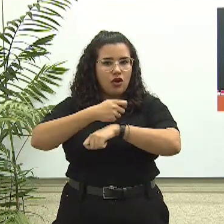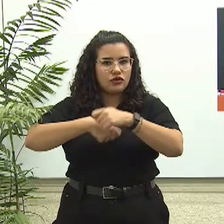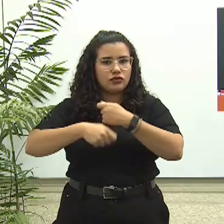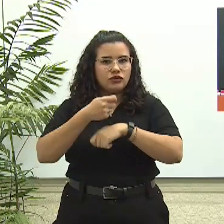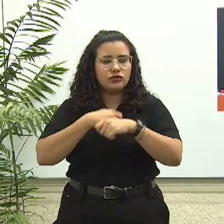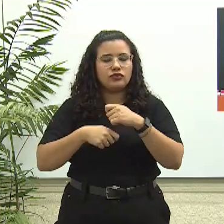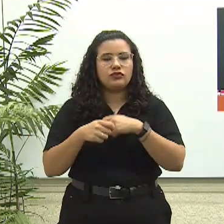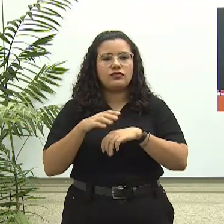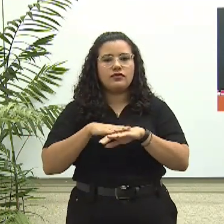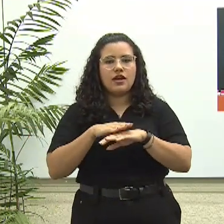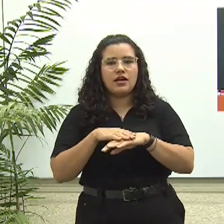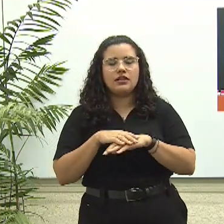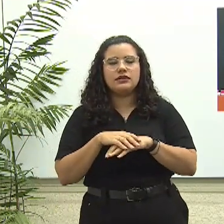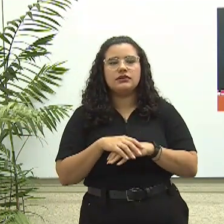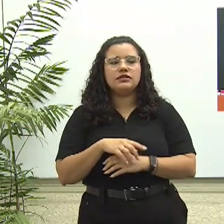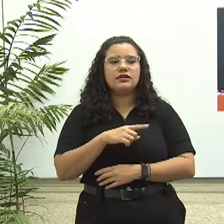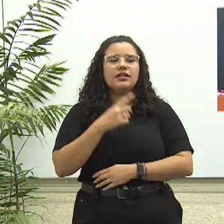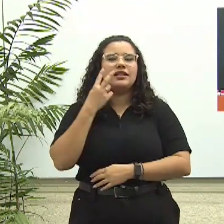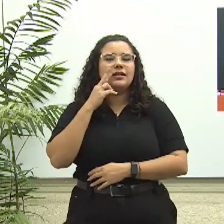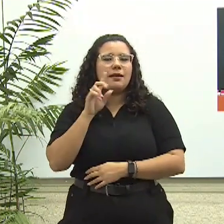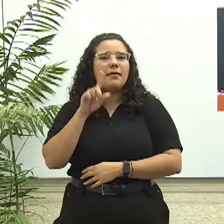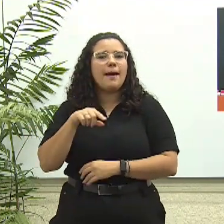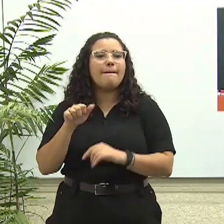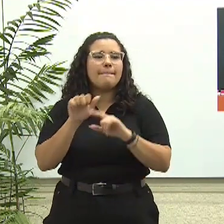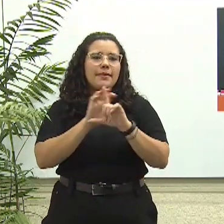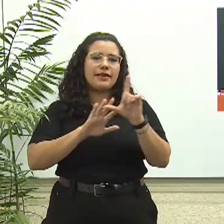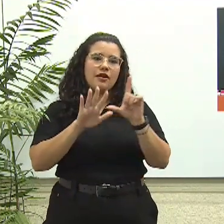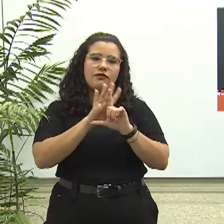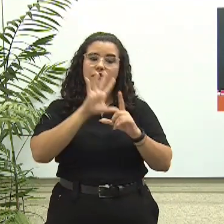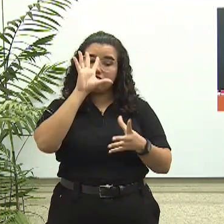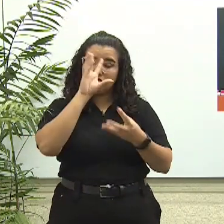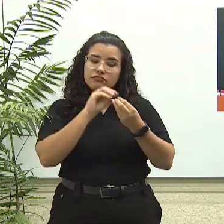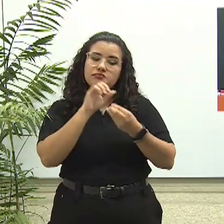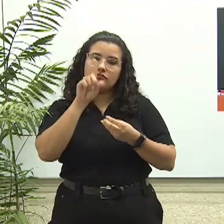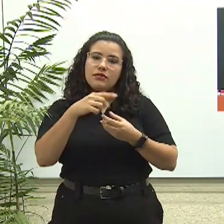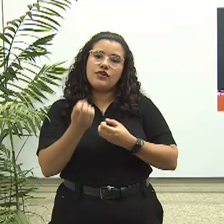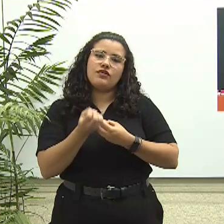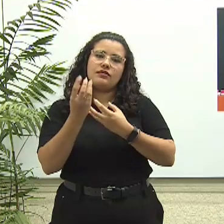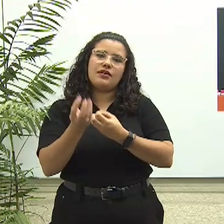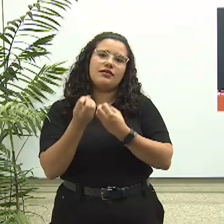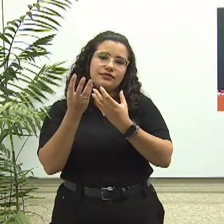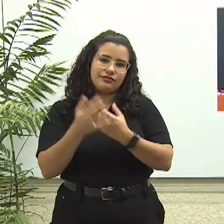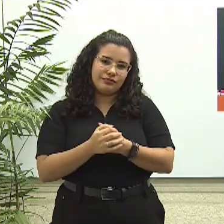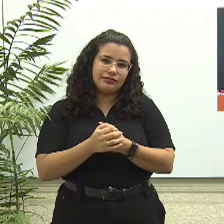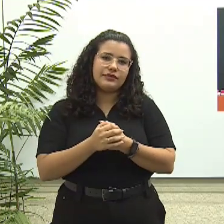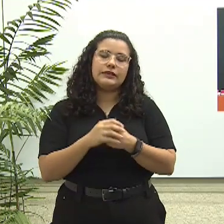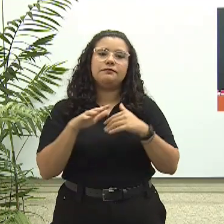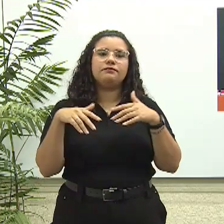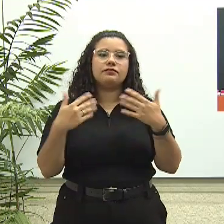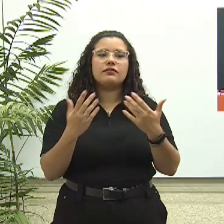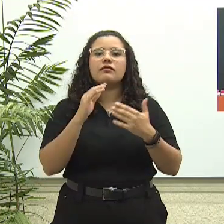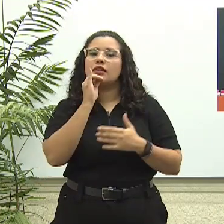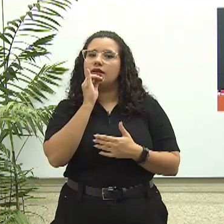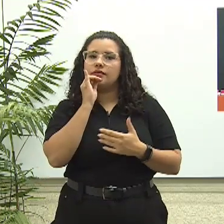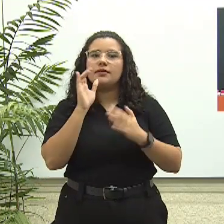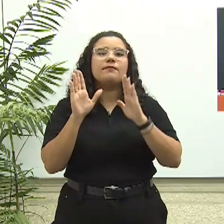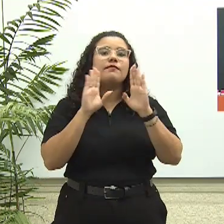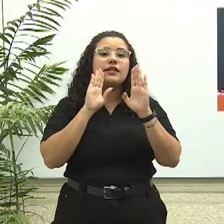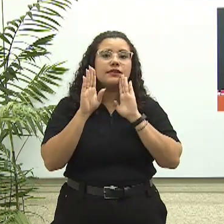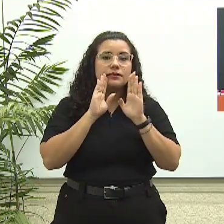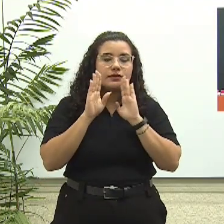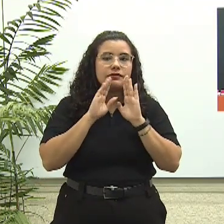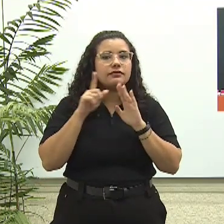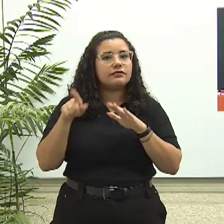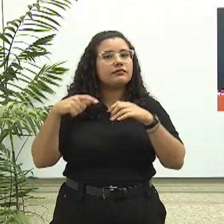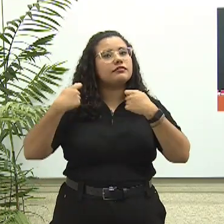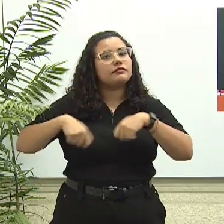negócios lipold lembrou das plataformas que é baseado em dados então a o Facebook Ele